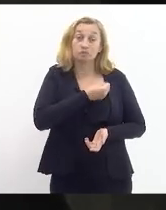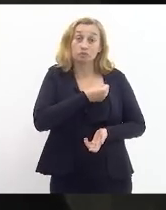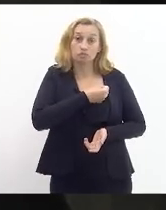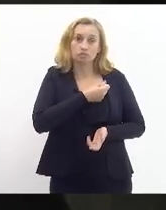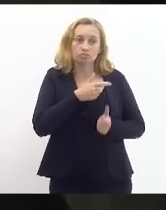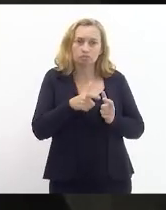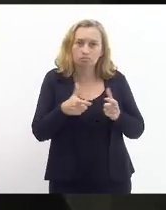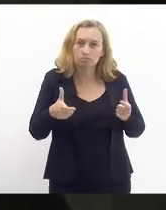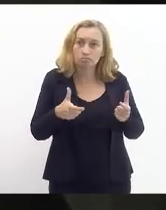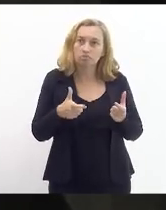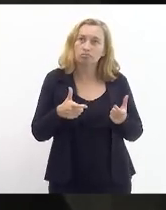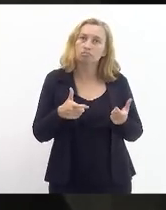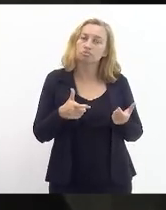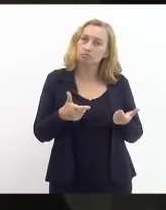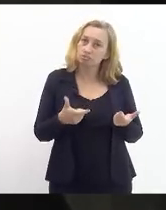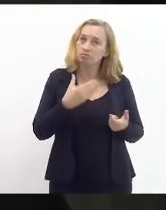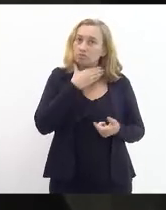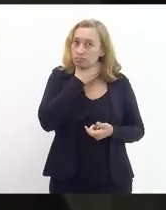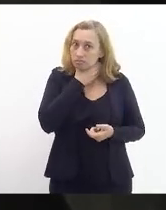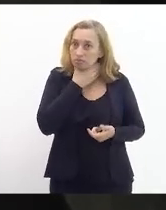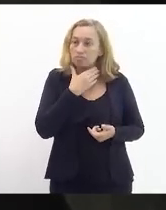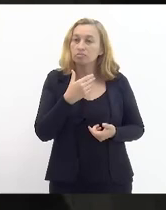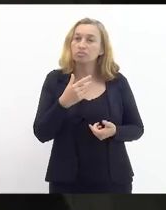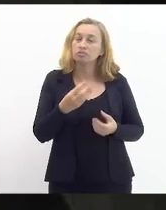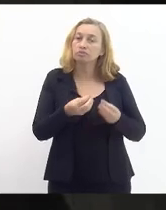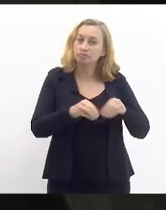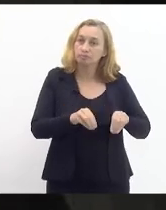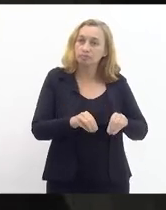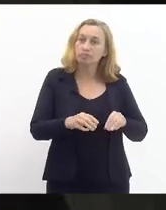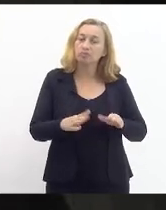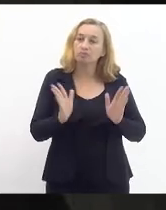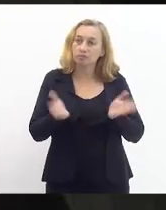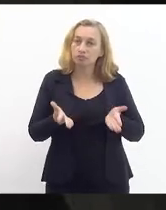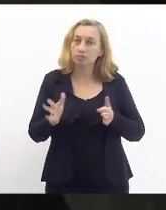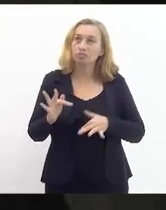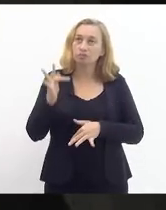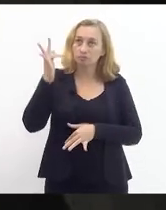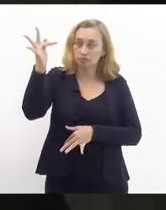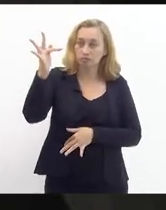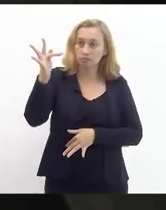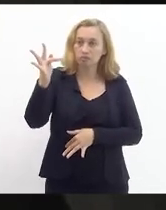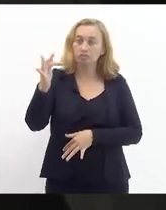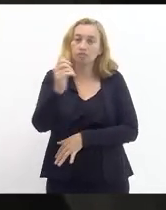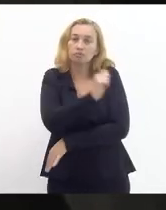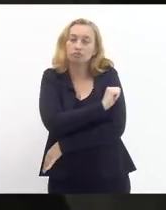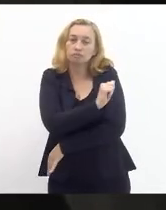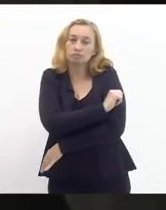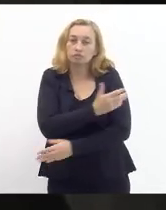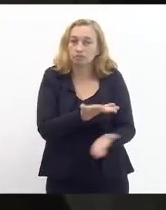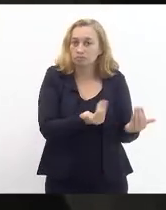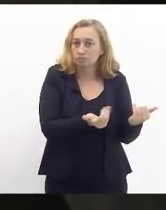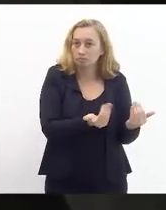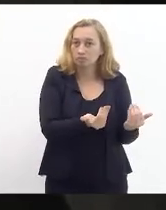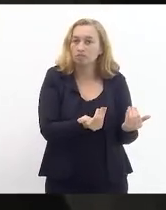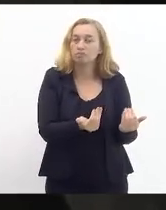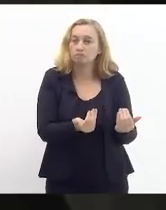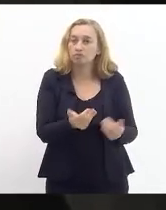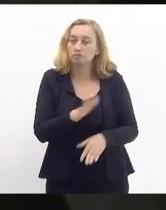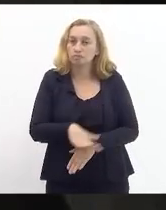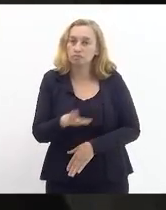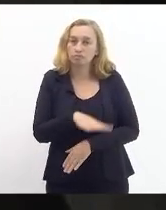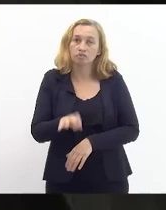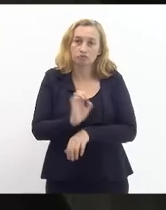tão críticos que afetam gravemente o presente o futuro de gerações de estudantes de jovem de criança adolescente